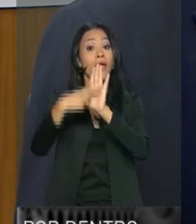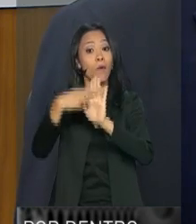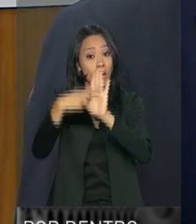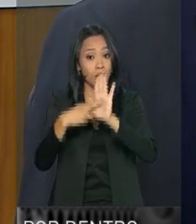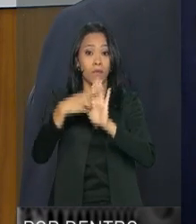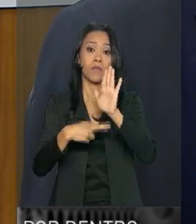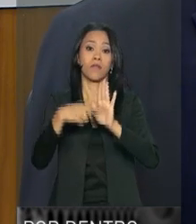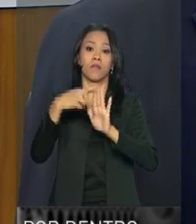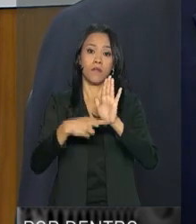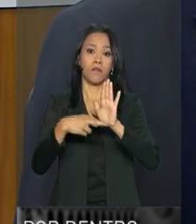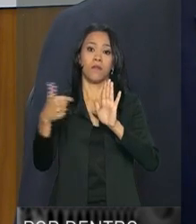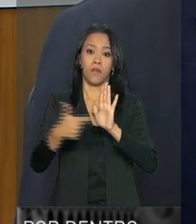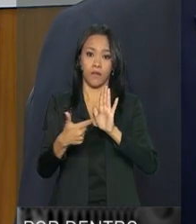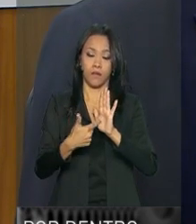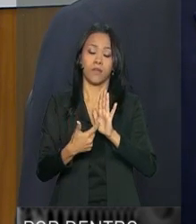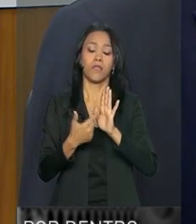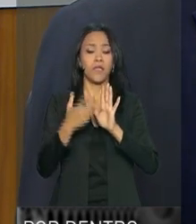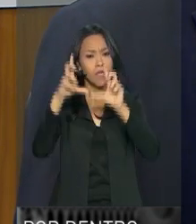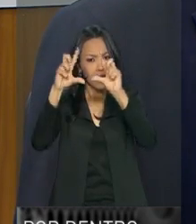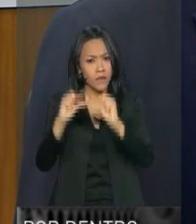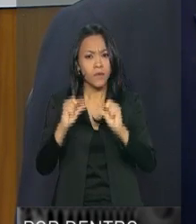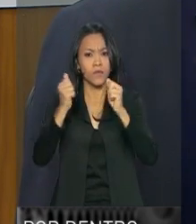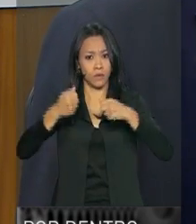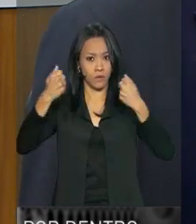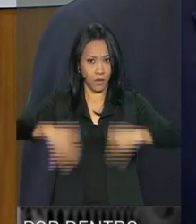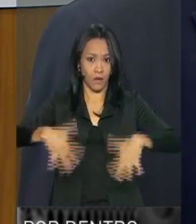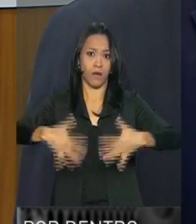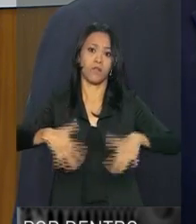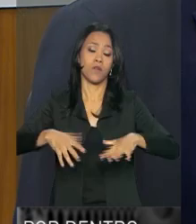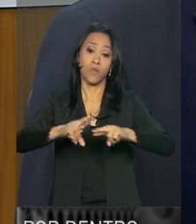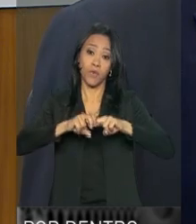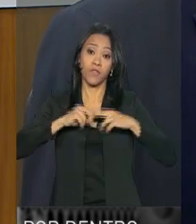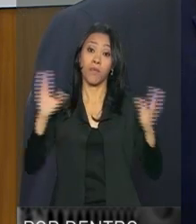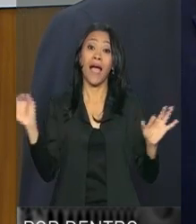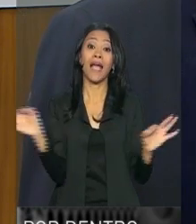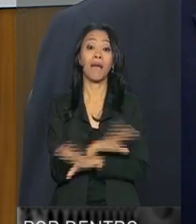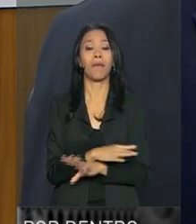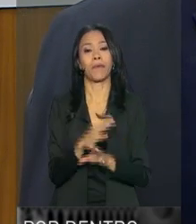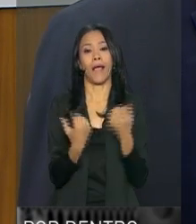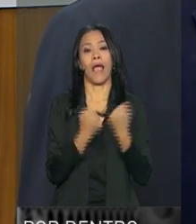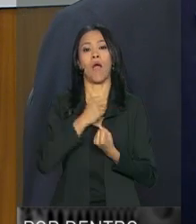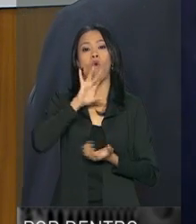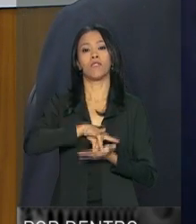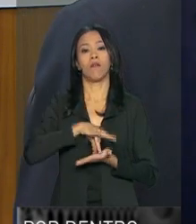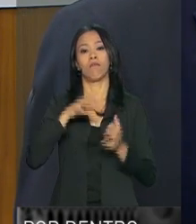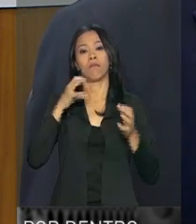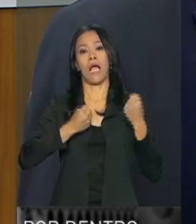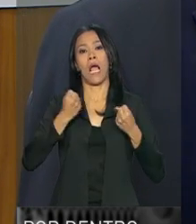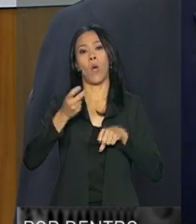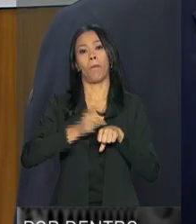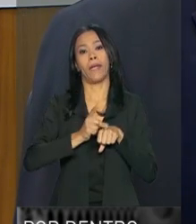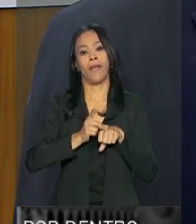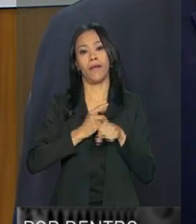e com isso reduzindo ainda mais os cursos com isso a gente vai acabar com aquilo que a gente chama de carro oficial não vai ter aquele carro preto com o